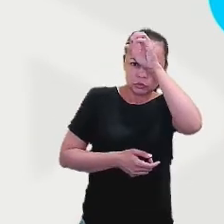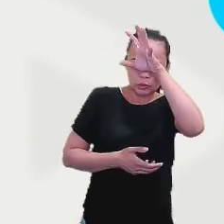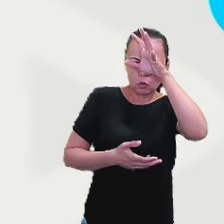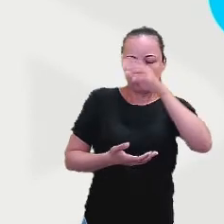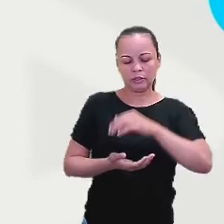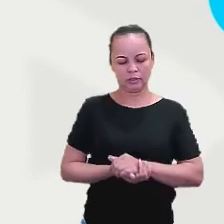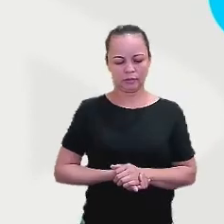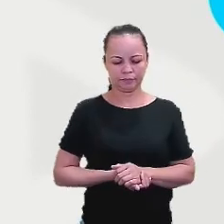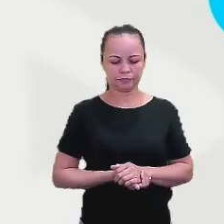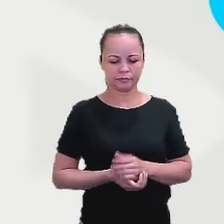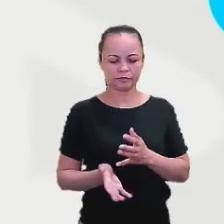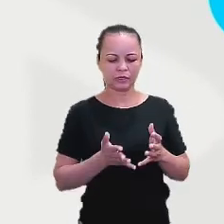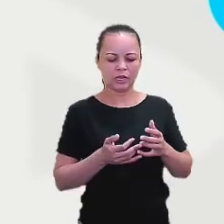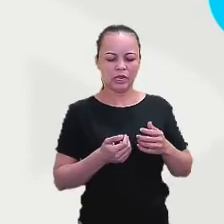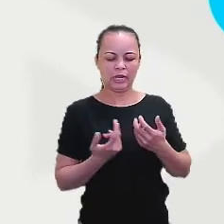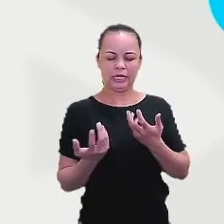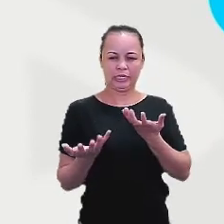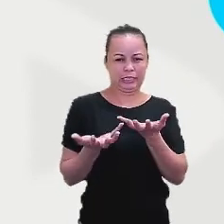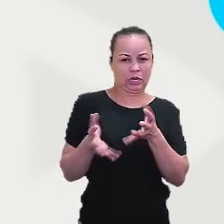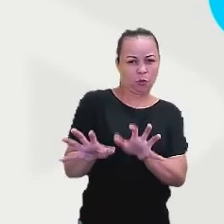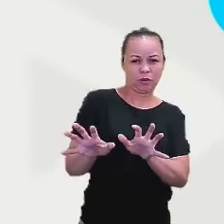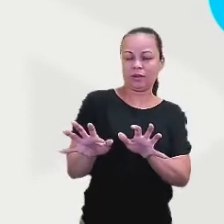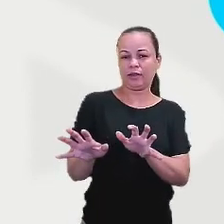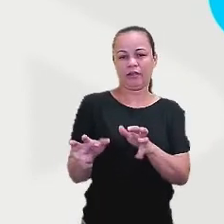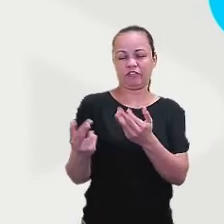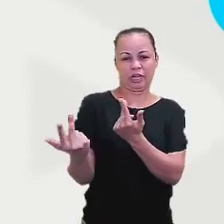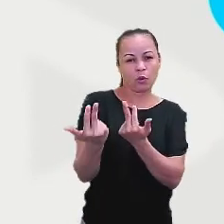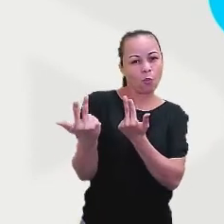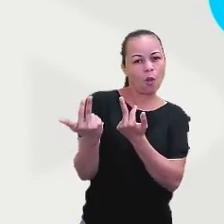Cebolinha. Ou o Cebolinha foi mal educado com ele?